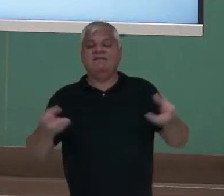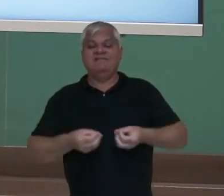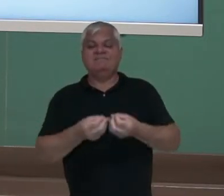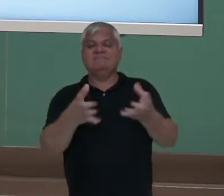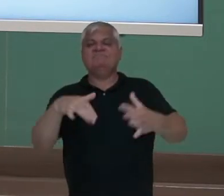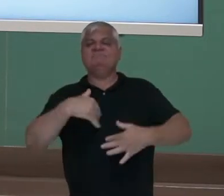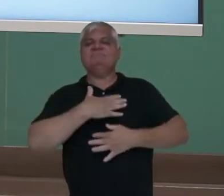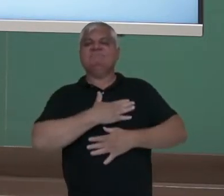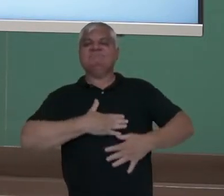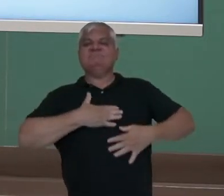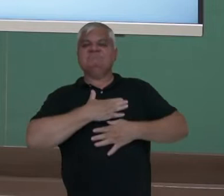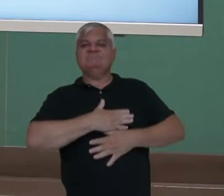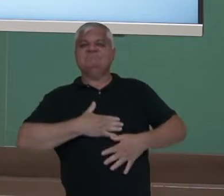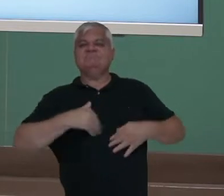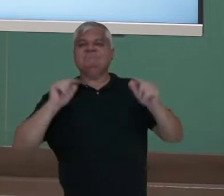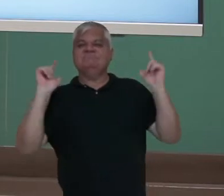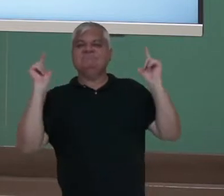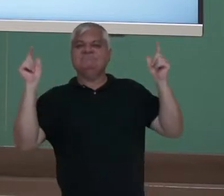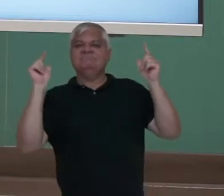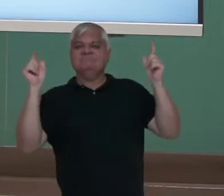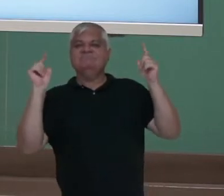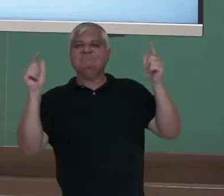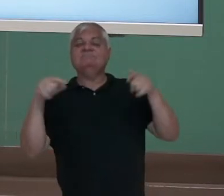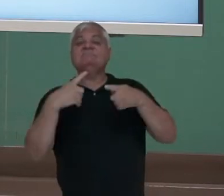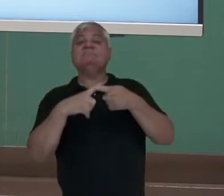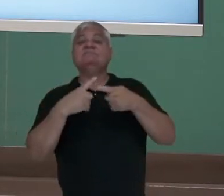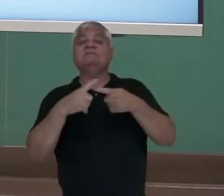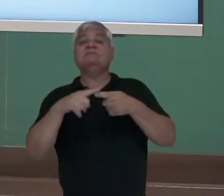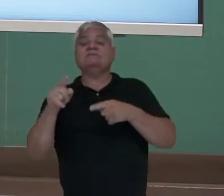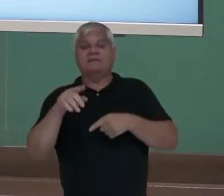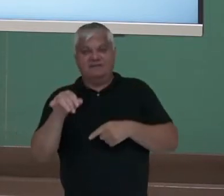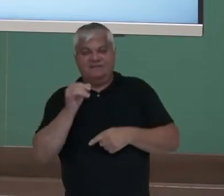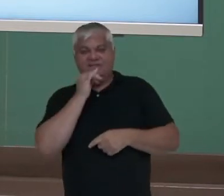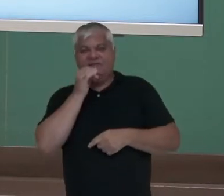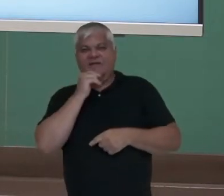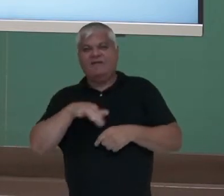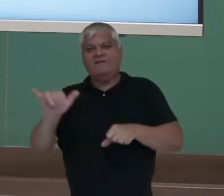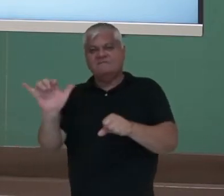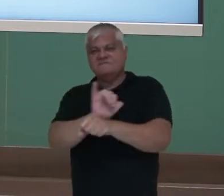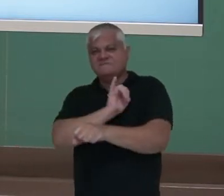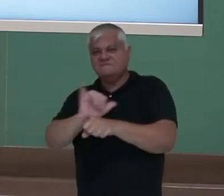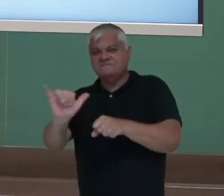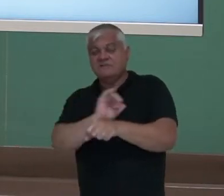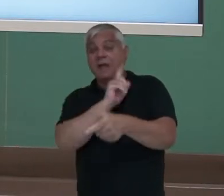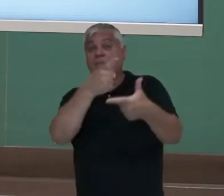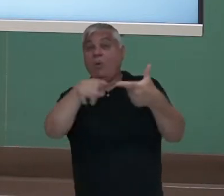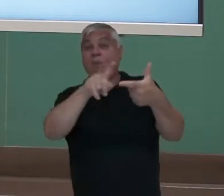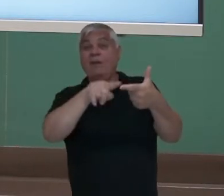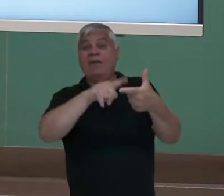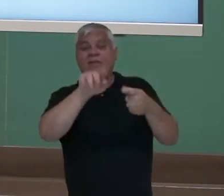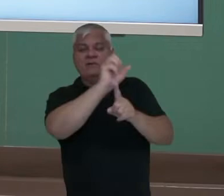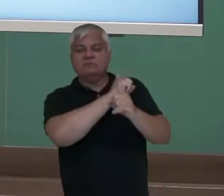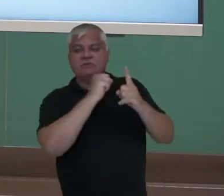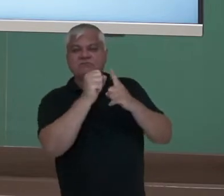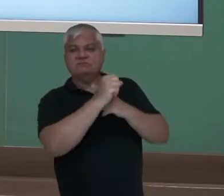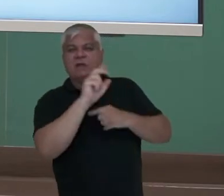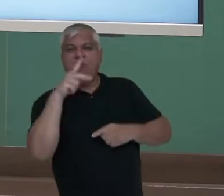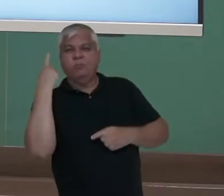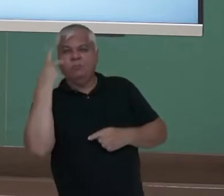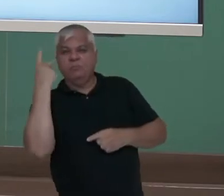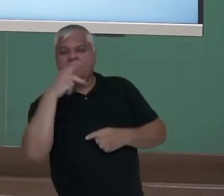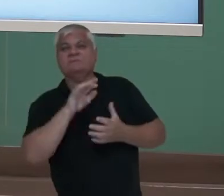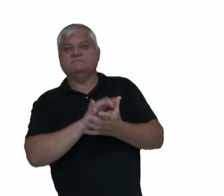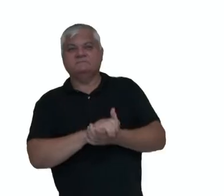comida para a população para desviar a atenção dos assuntos, dos problemas sociais que acometiam o